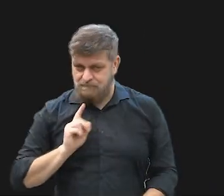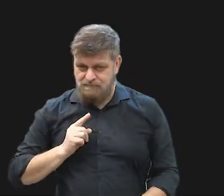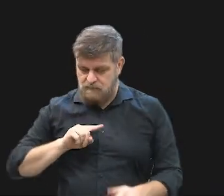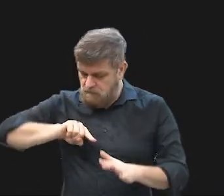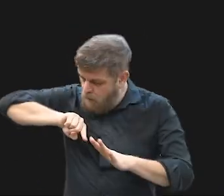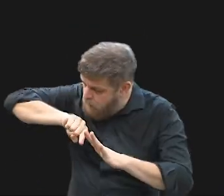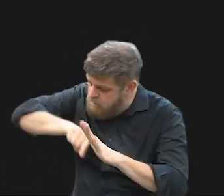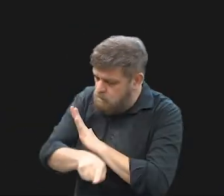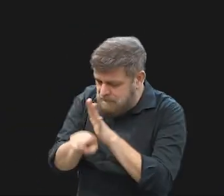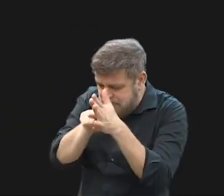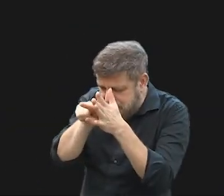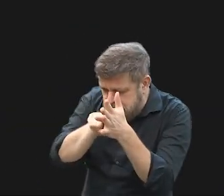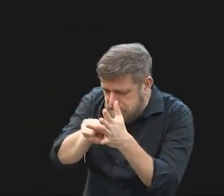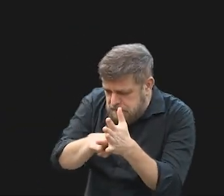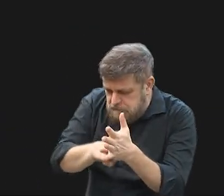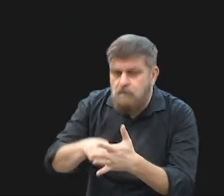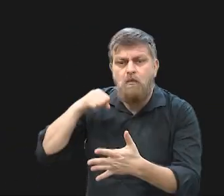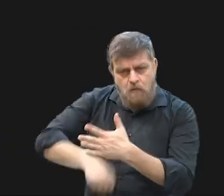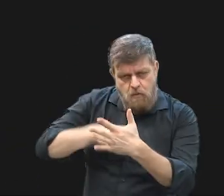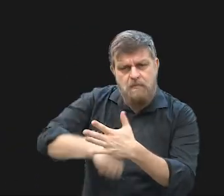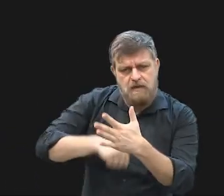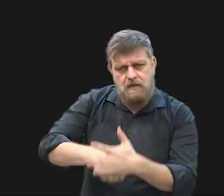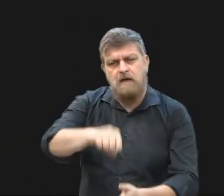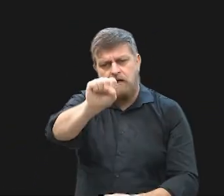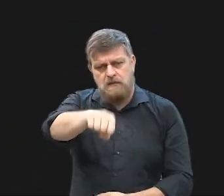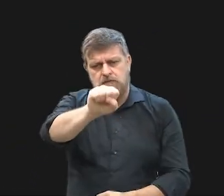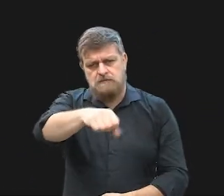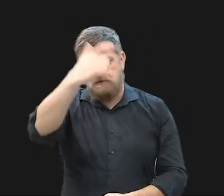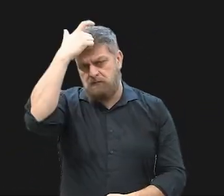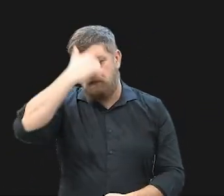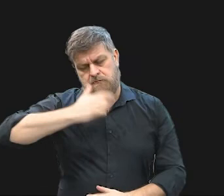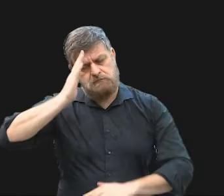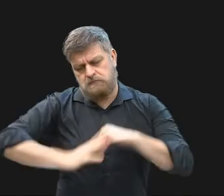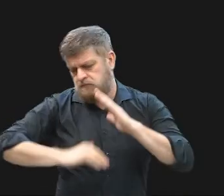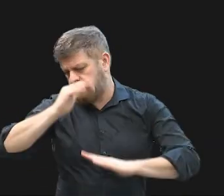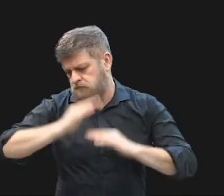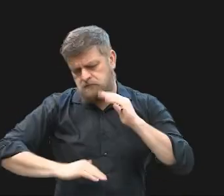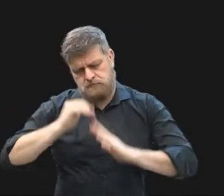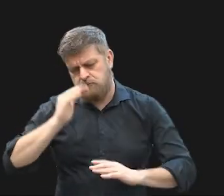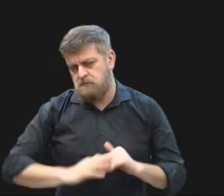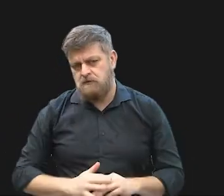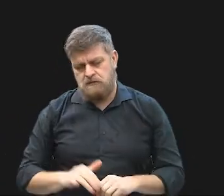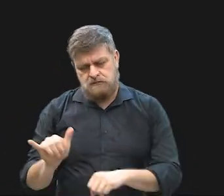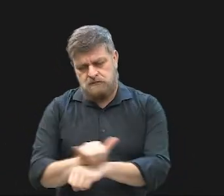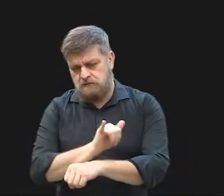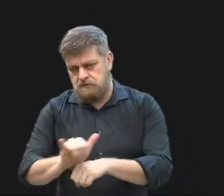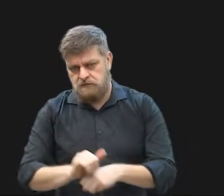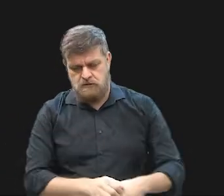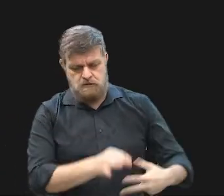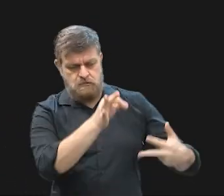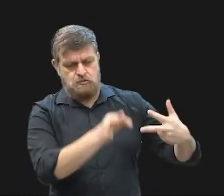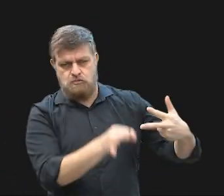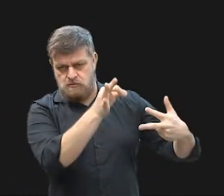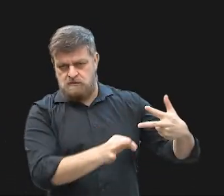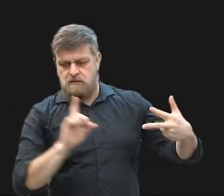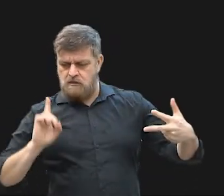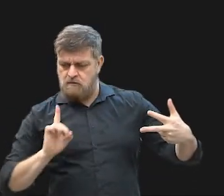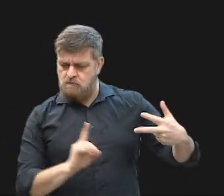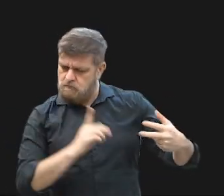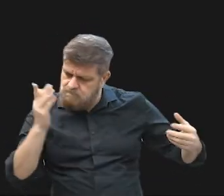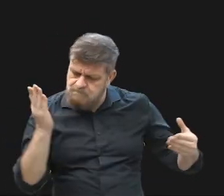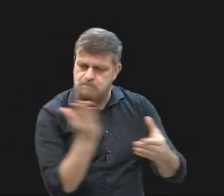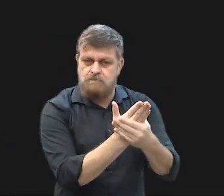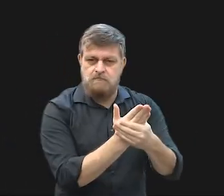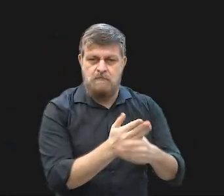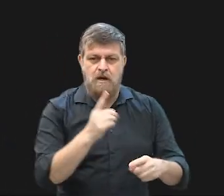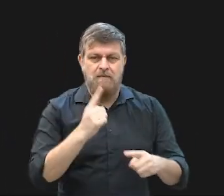nessa questão, vamos obrigar sim, nem que a gente tenha que tomar as medidas judiciais cabíveis, porque, mais uma vez, não é certo